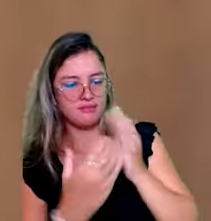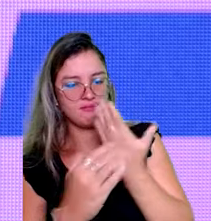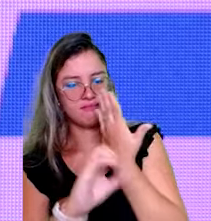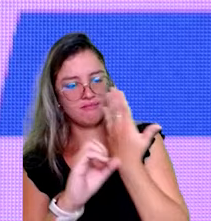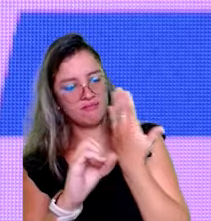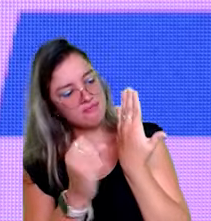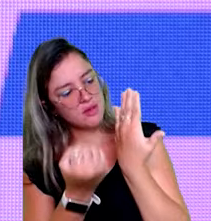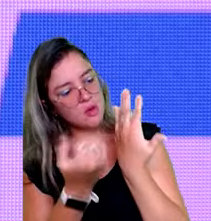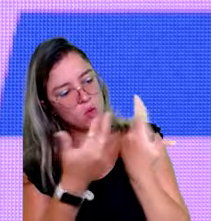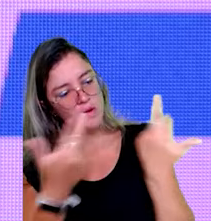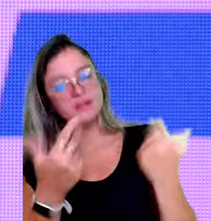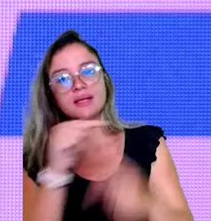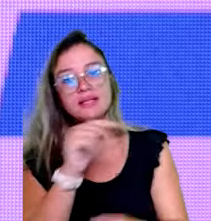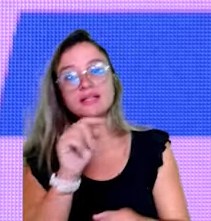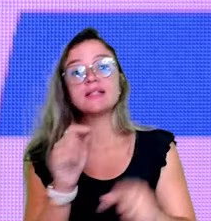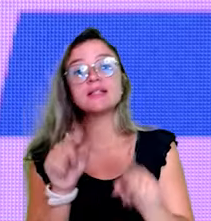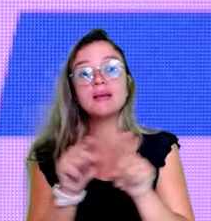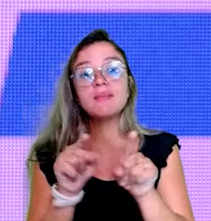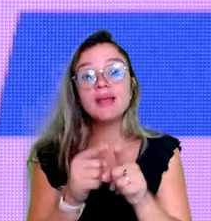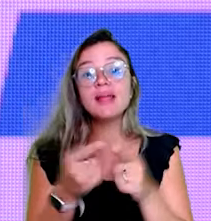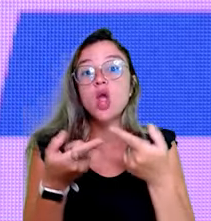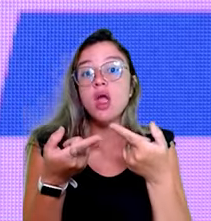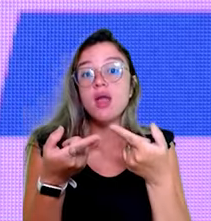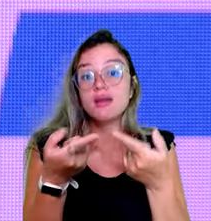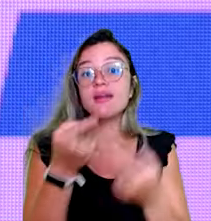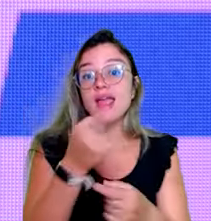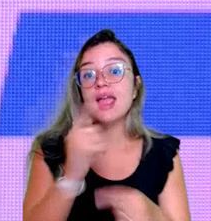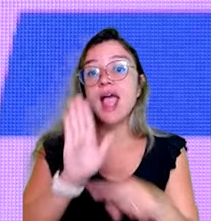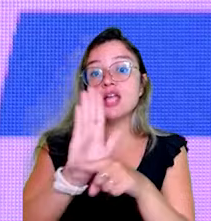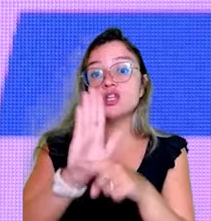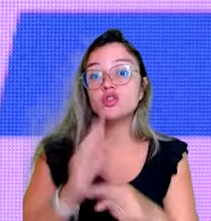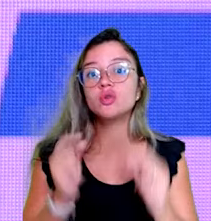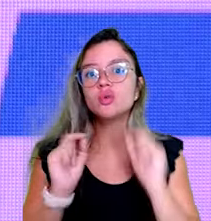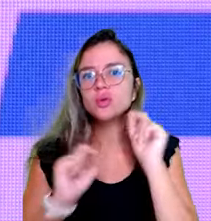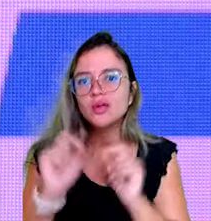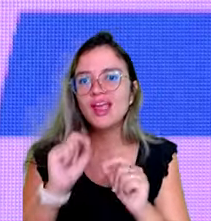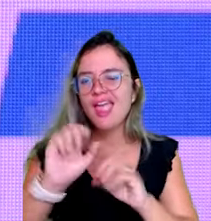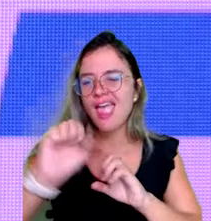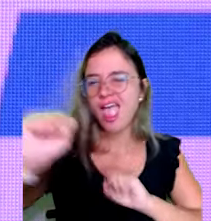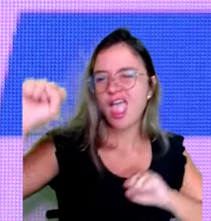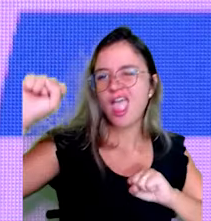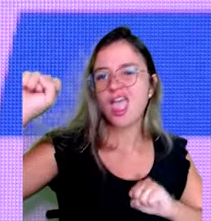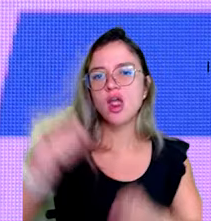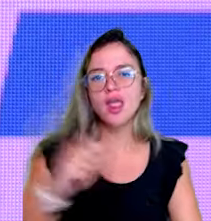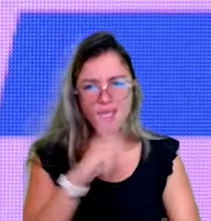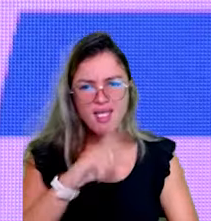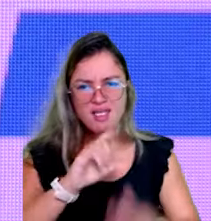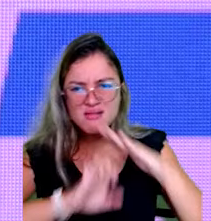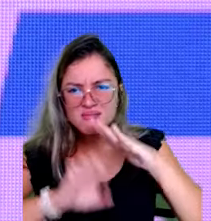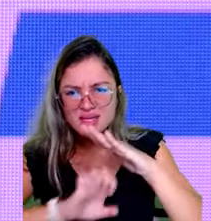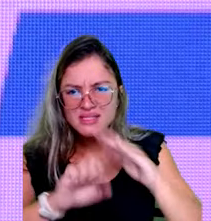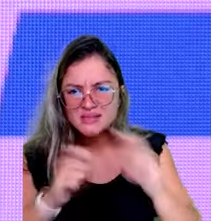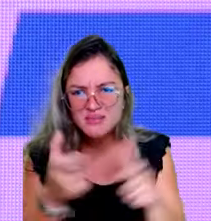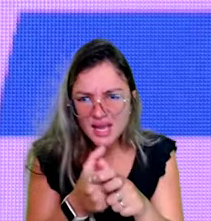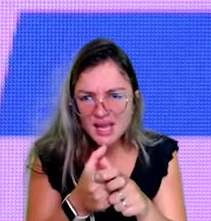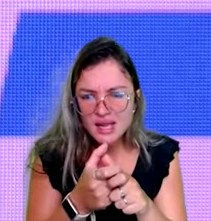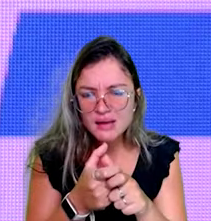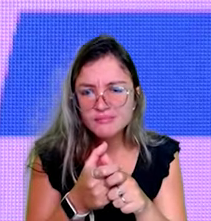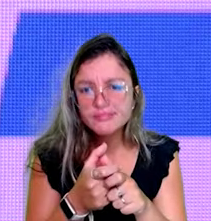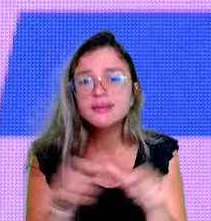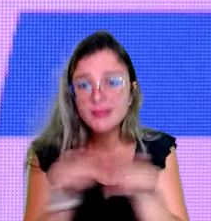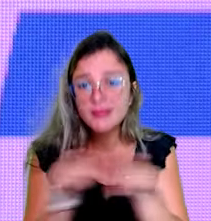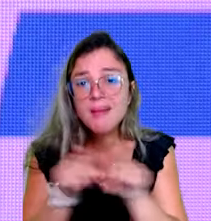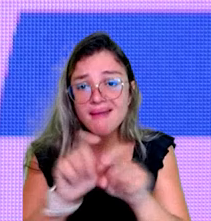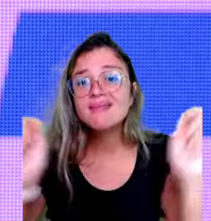loja. A técnica se baseia em um conceito chamado jornada do herói, e não é só para grandes empresas. Você também pode trazer para